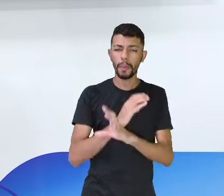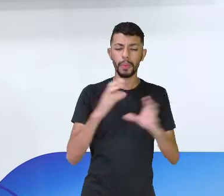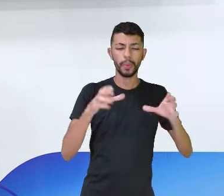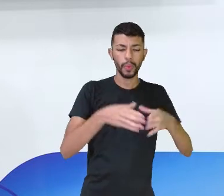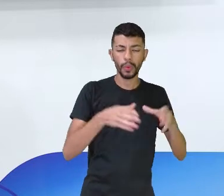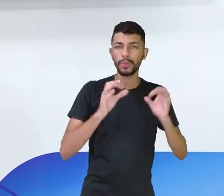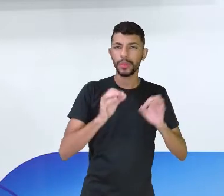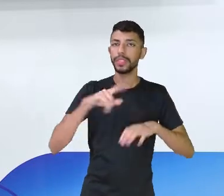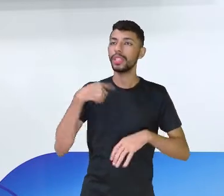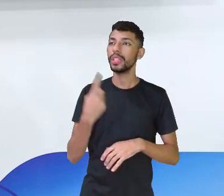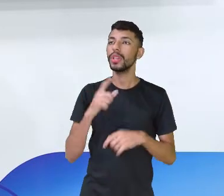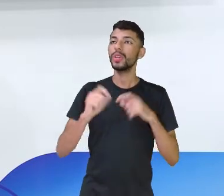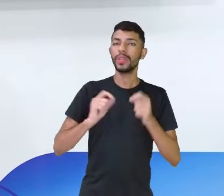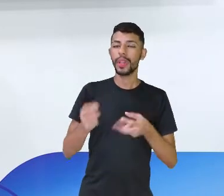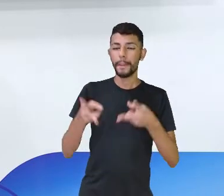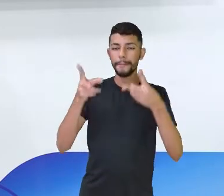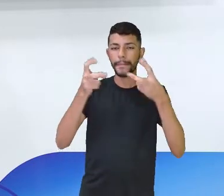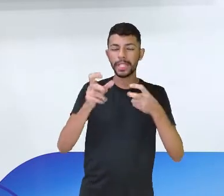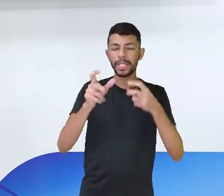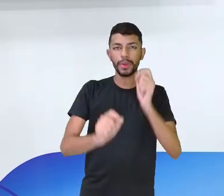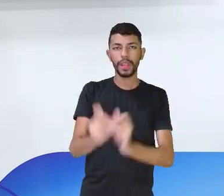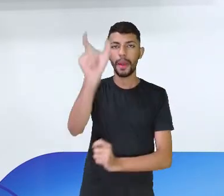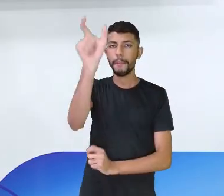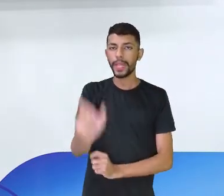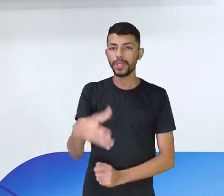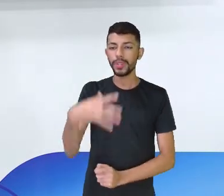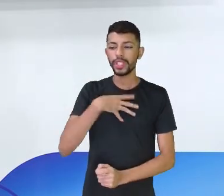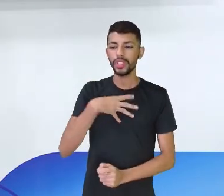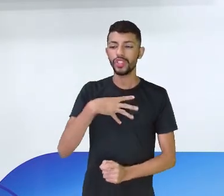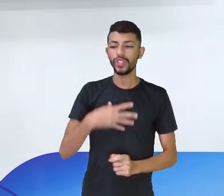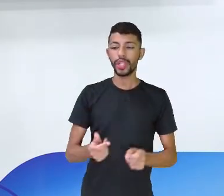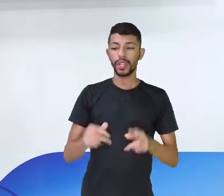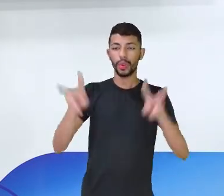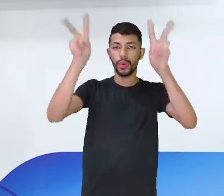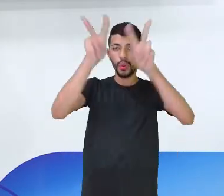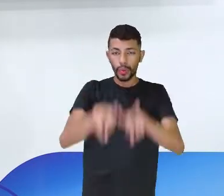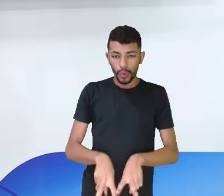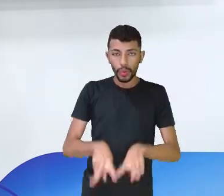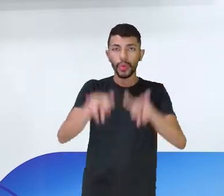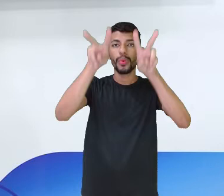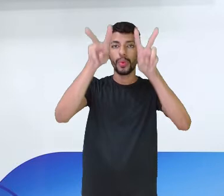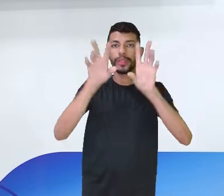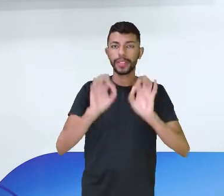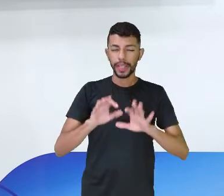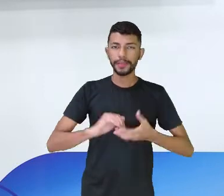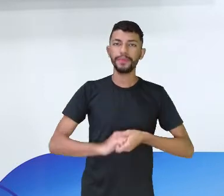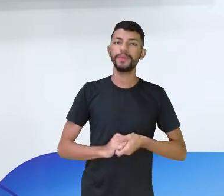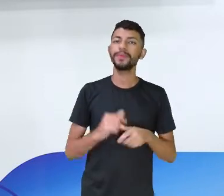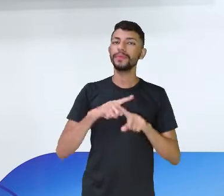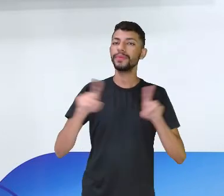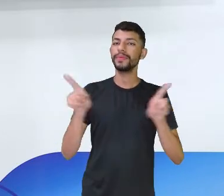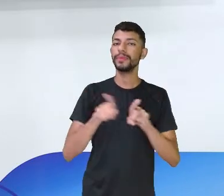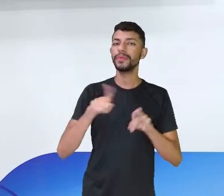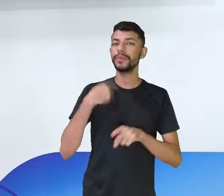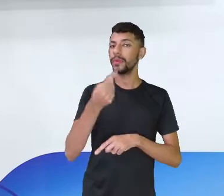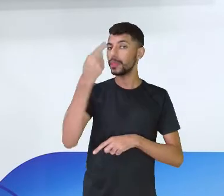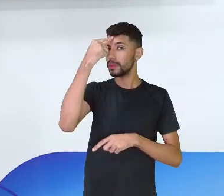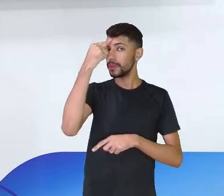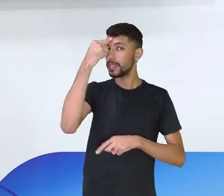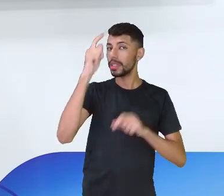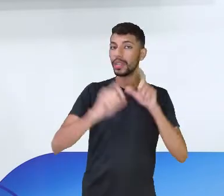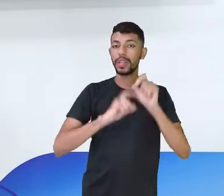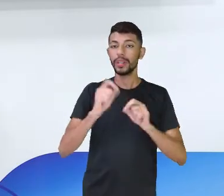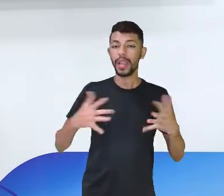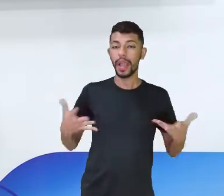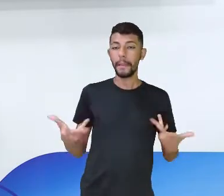quando a gente enxerga essa pessoa de forma holística, de forma inteira, né? Mas a gente também está pensando em habilidades